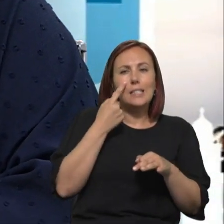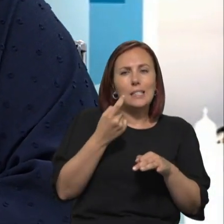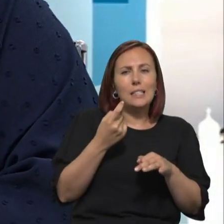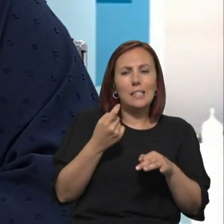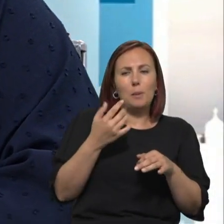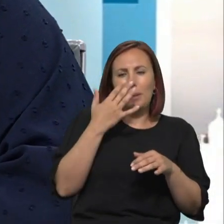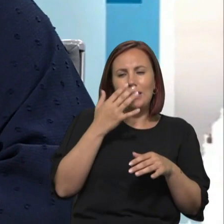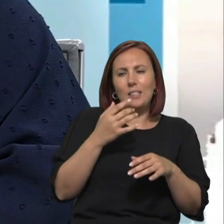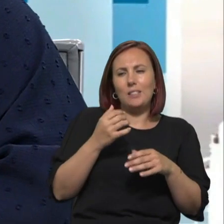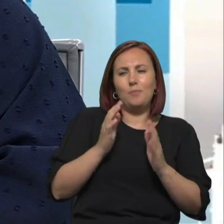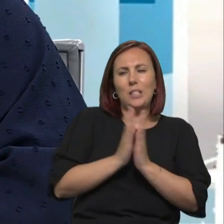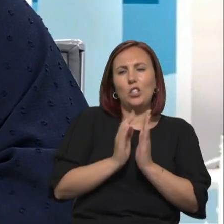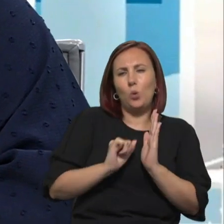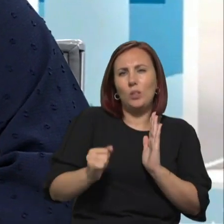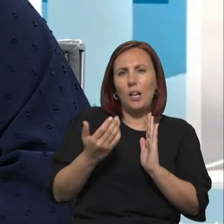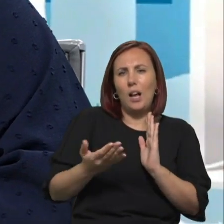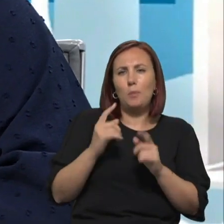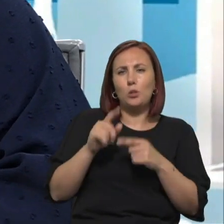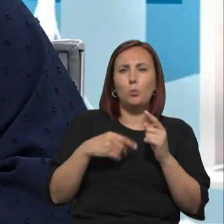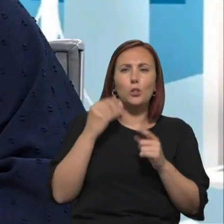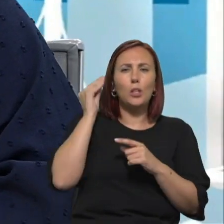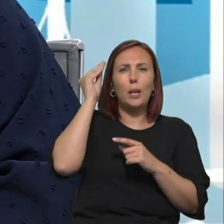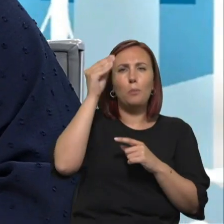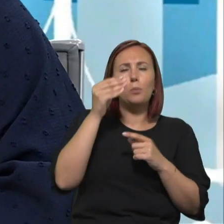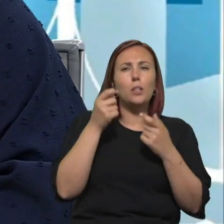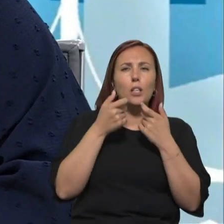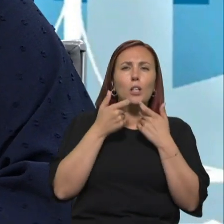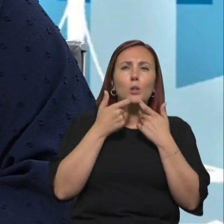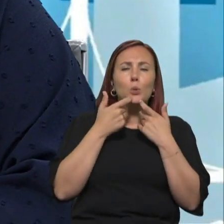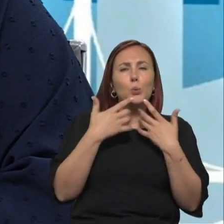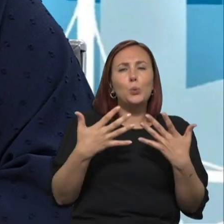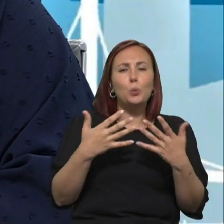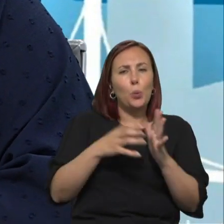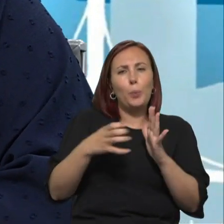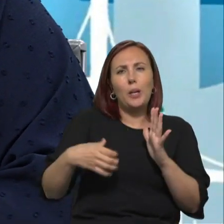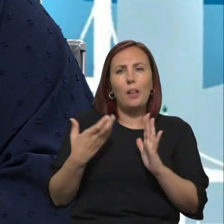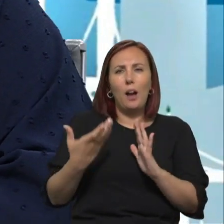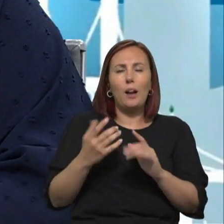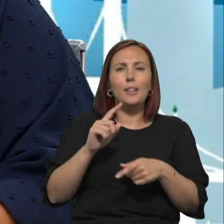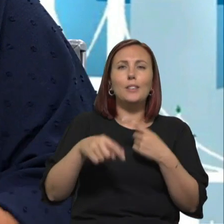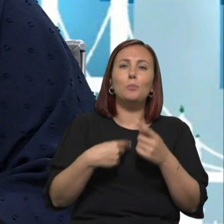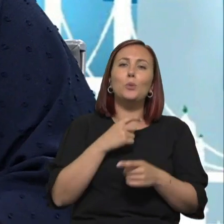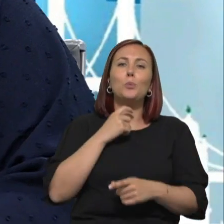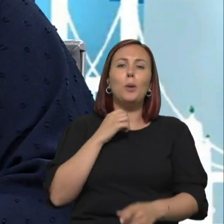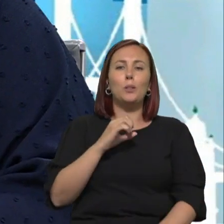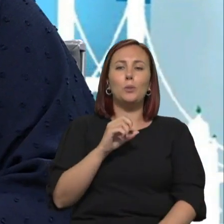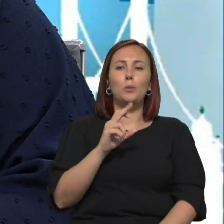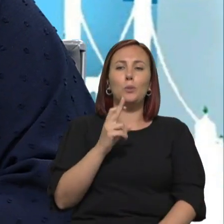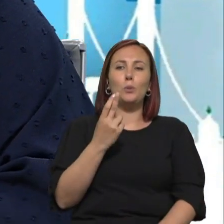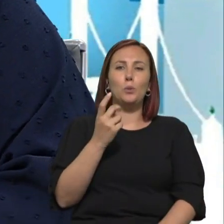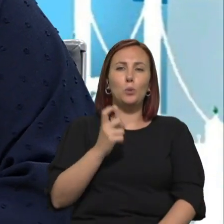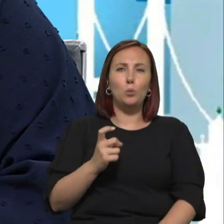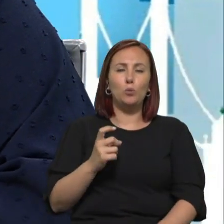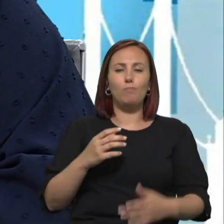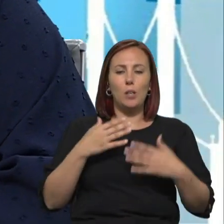anticlericalismo, mas de facto, a partir da República, tudo se tornou mais complicado e o Padre Cruz surgia, de facto, de batina,